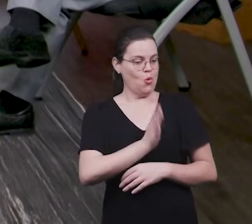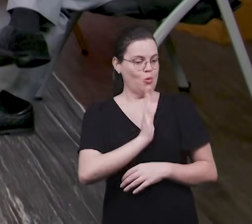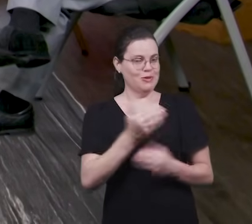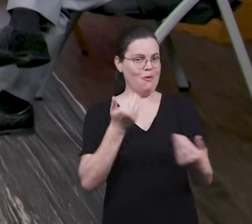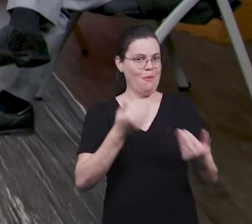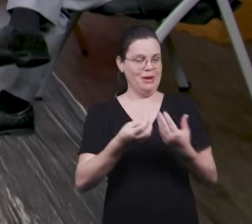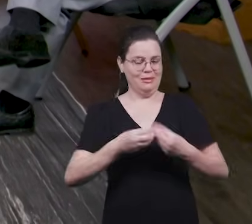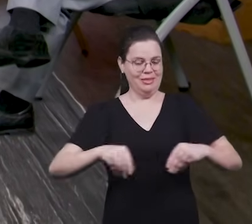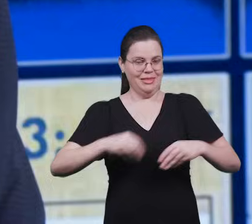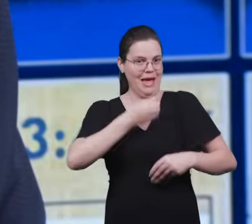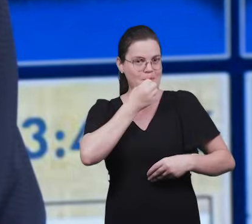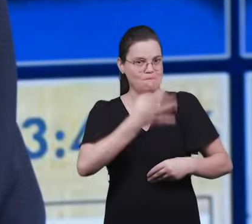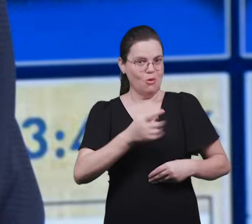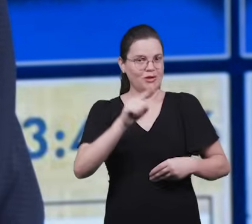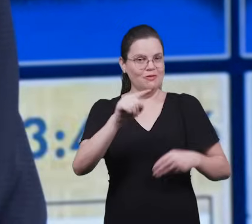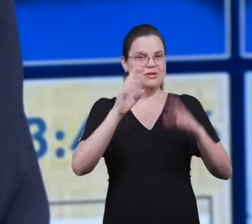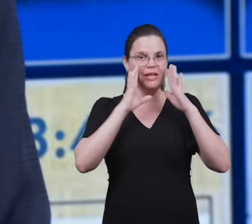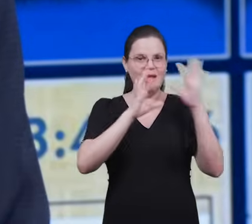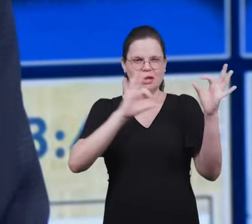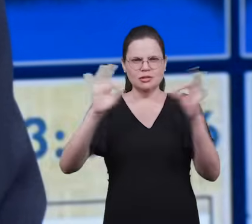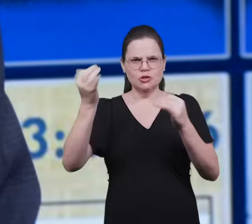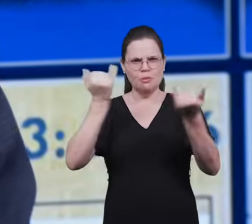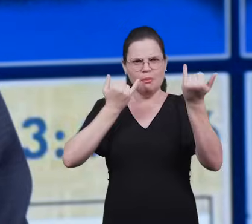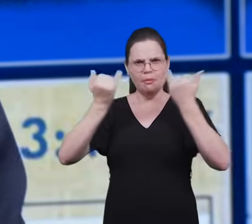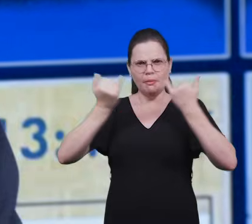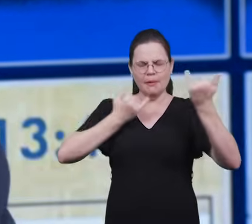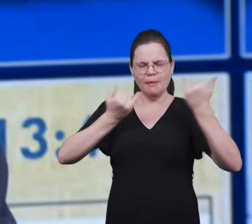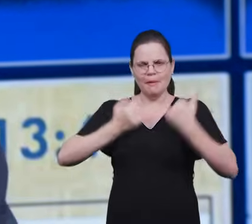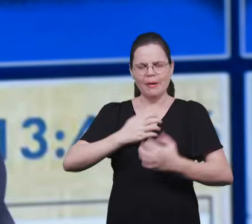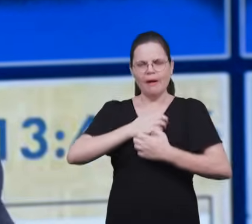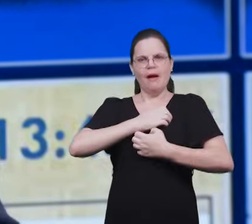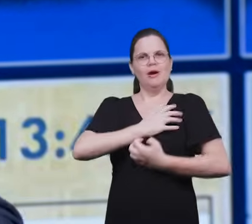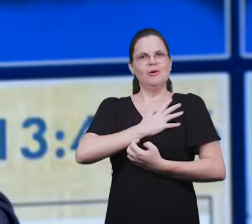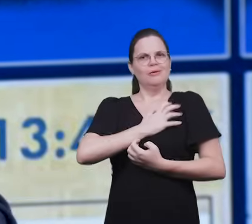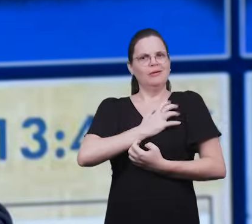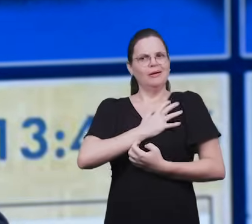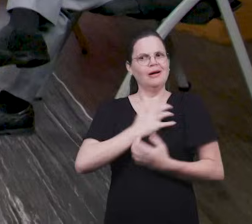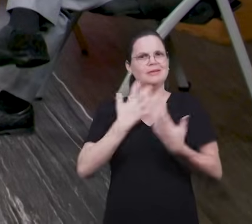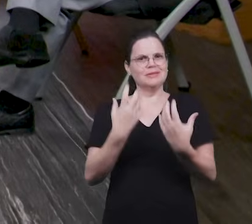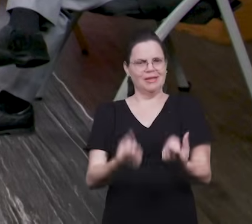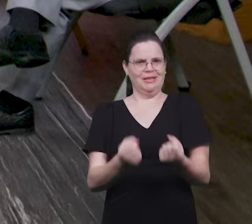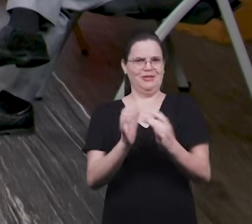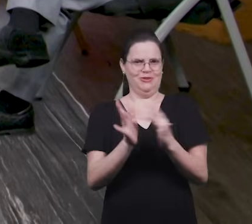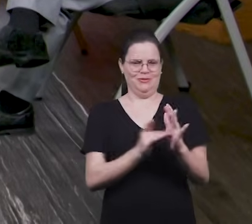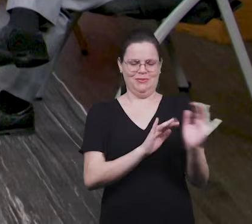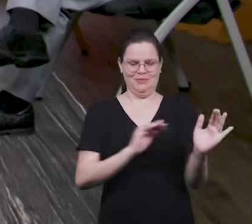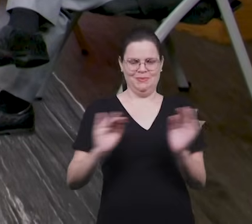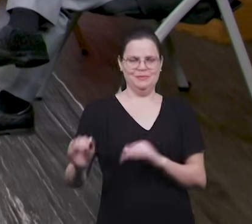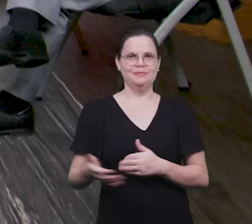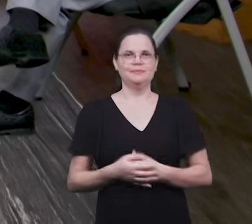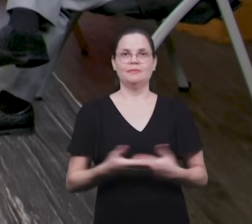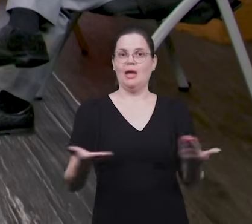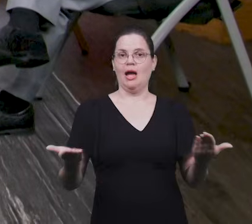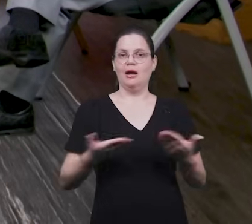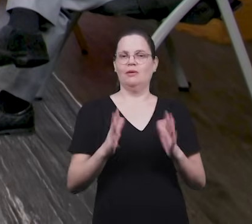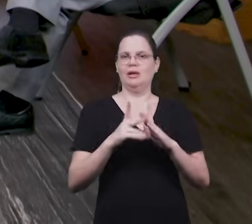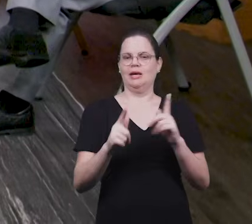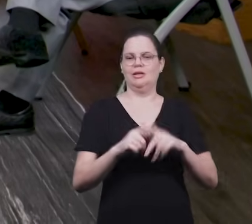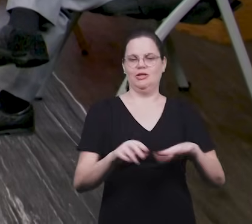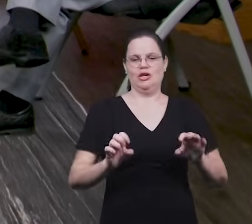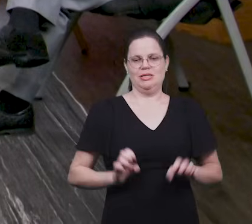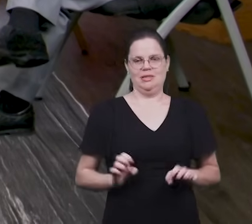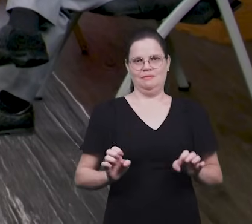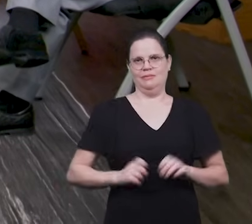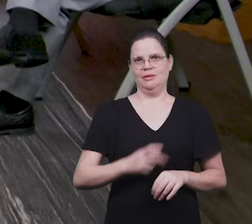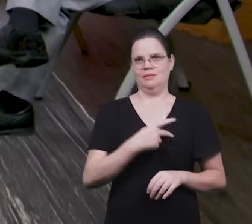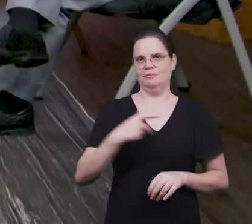para receber essa palavra Amém. que está sendo transmitida, viver uma experiência com Deus. Vamos à segunda igreja, igreja de Esmirna. Pastor